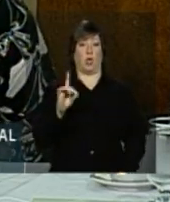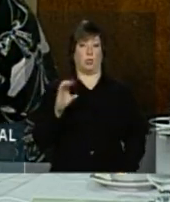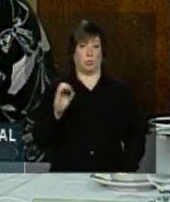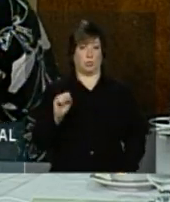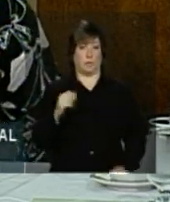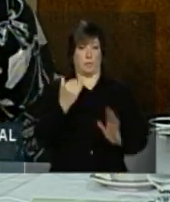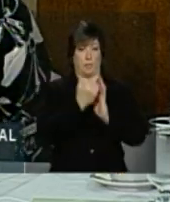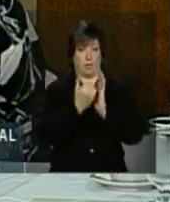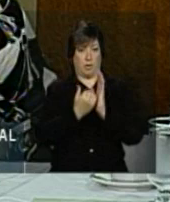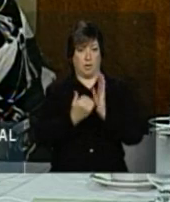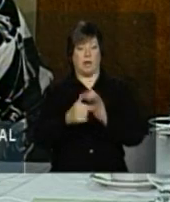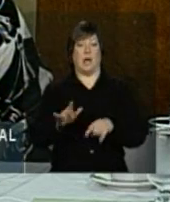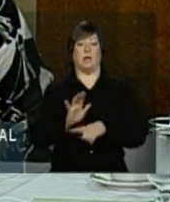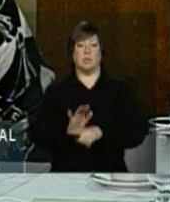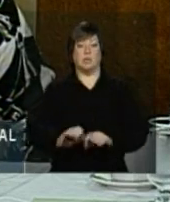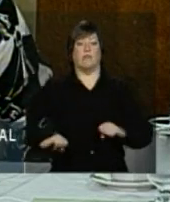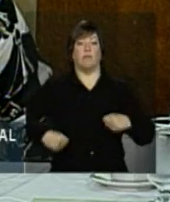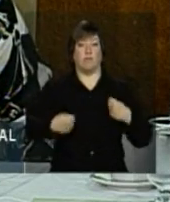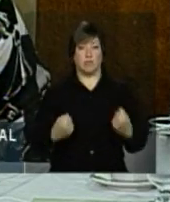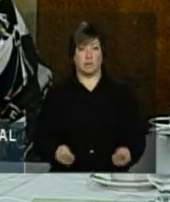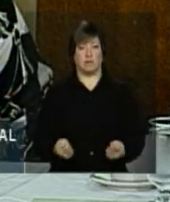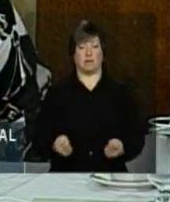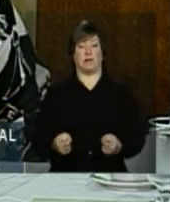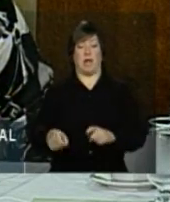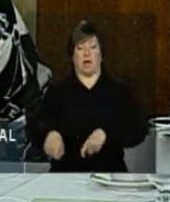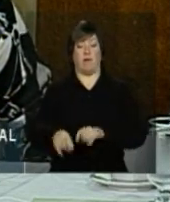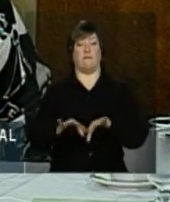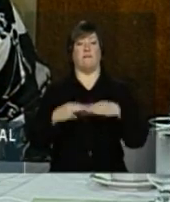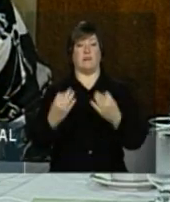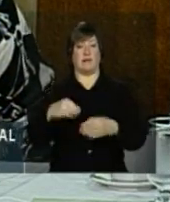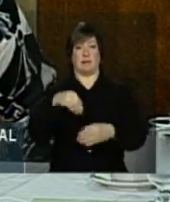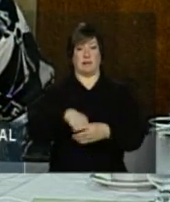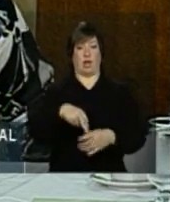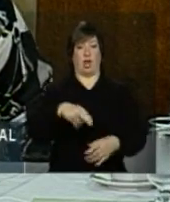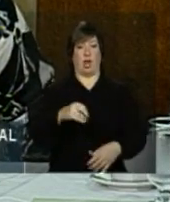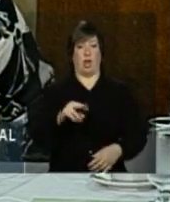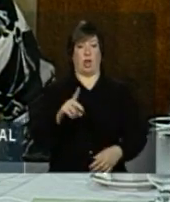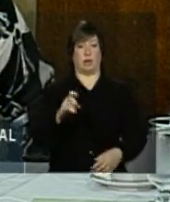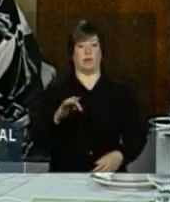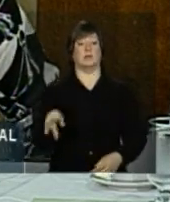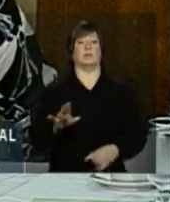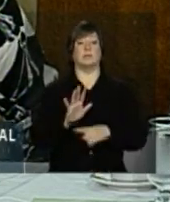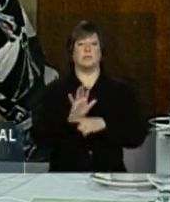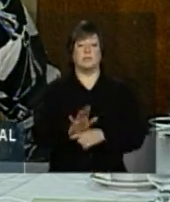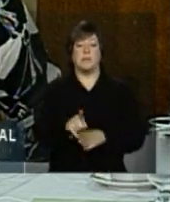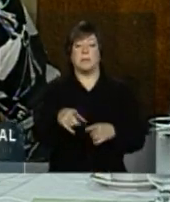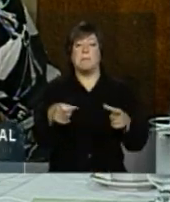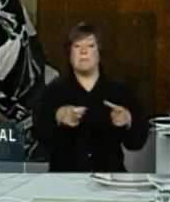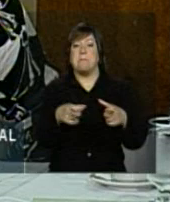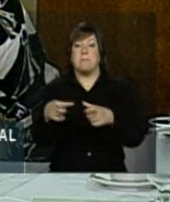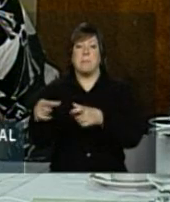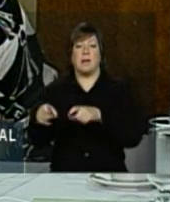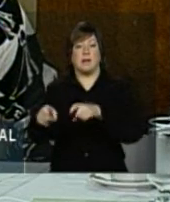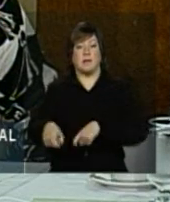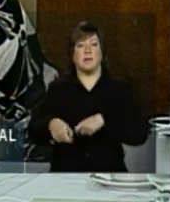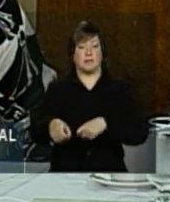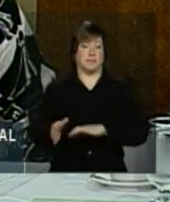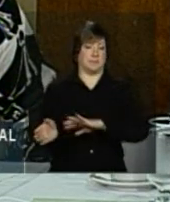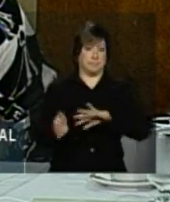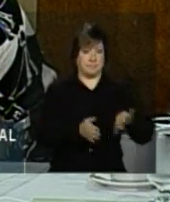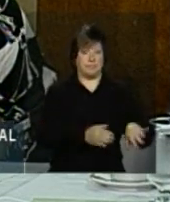a agricultura familiar no nordeste que que é uma ação estruturante voltado para o pequeno eh a